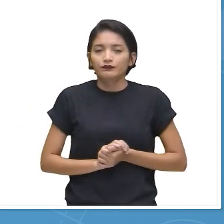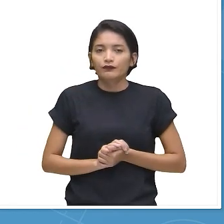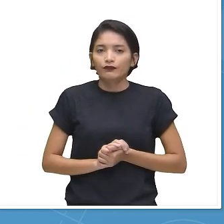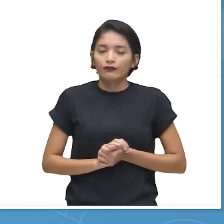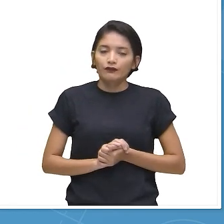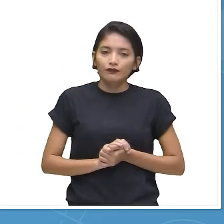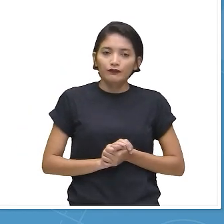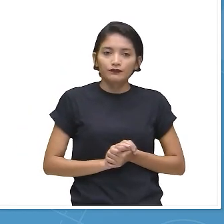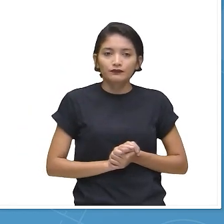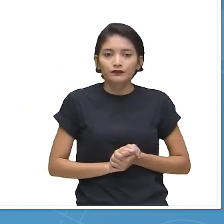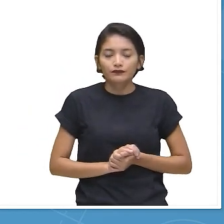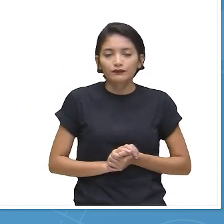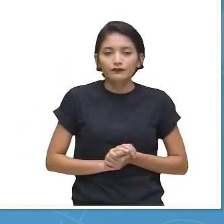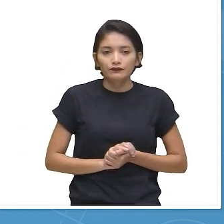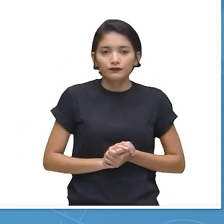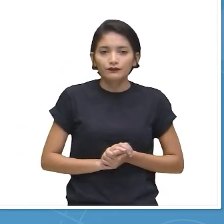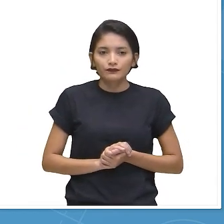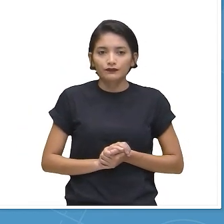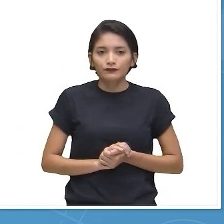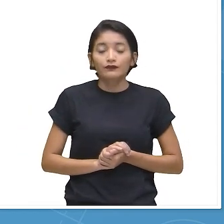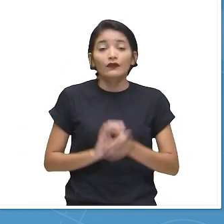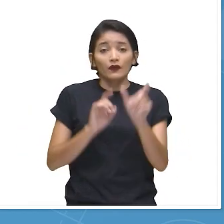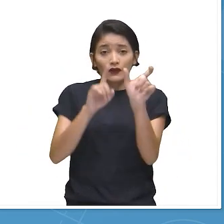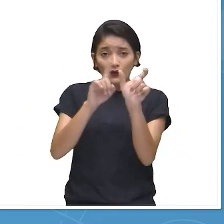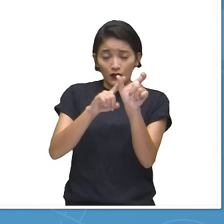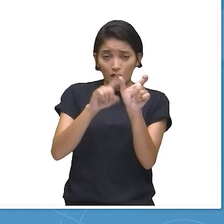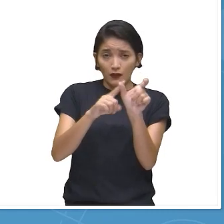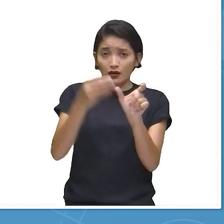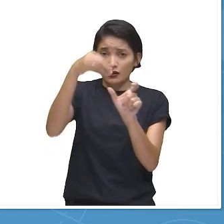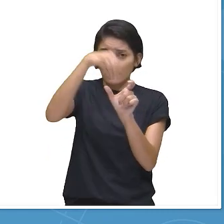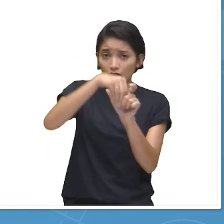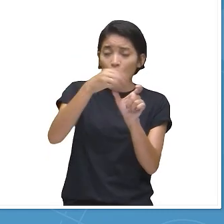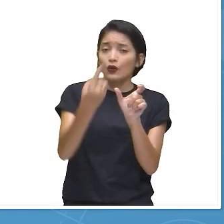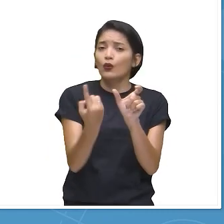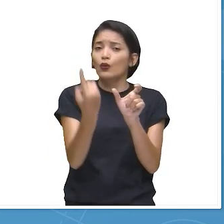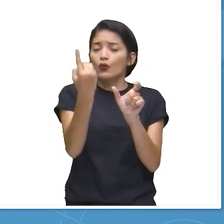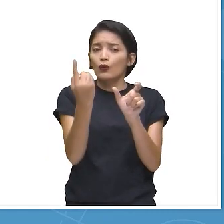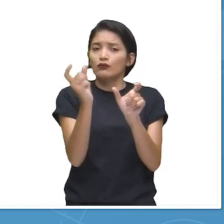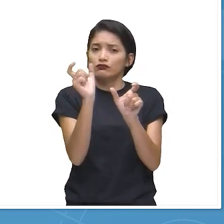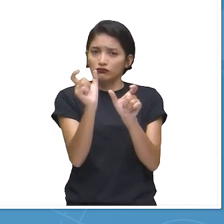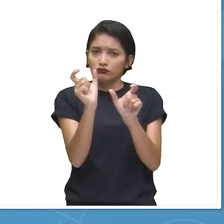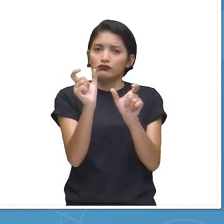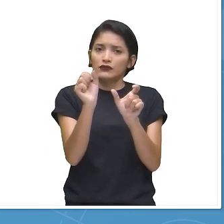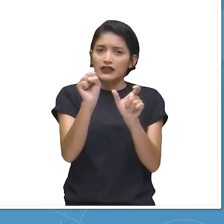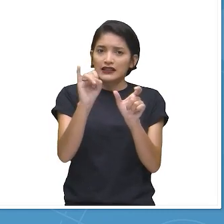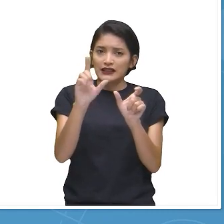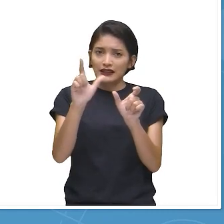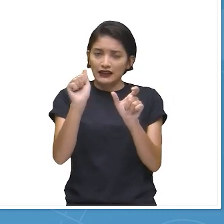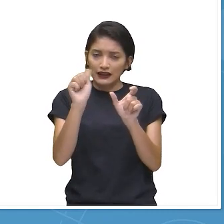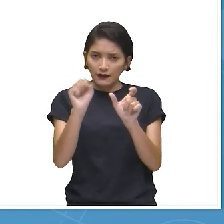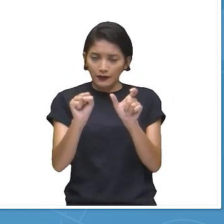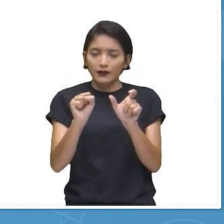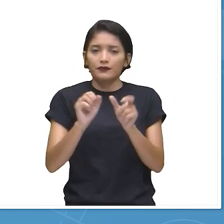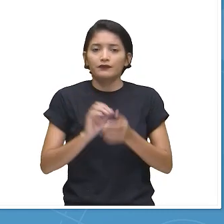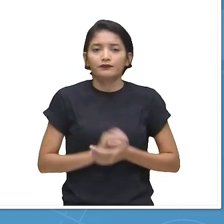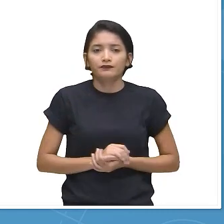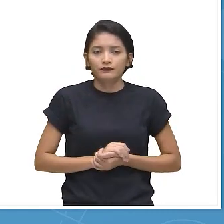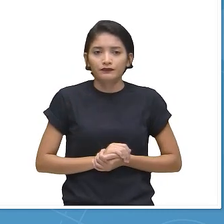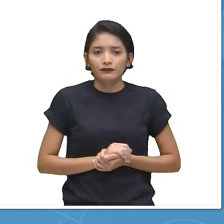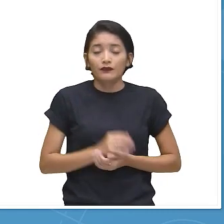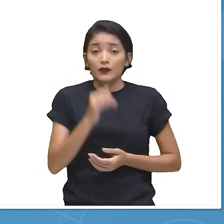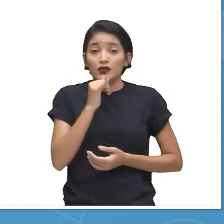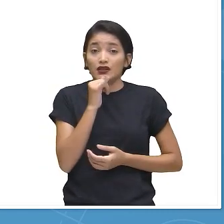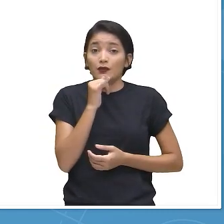uma sílaba, ok? Então, palavras constituídas de uma sílaba. Como, por exemplo, a palavra